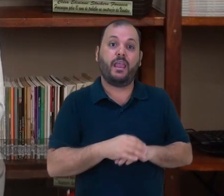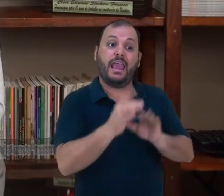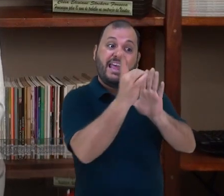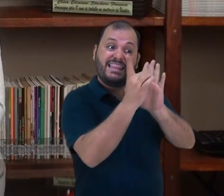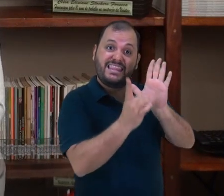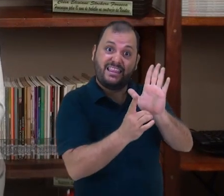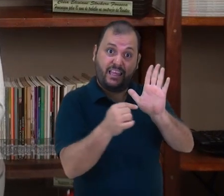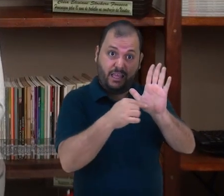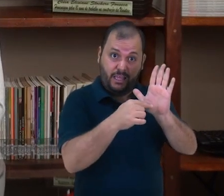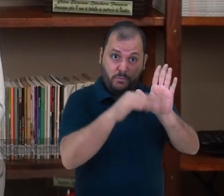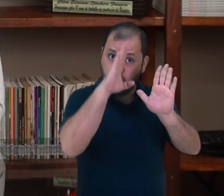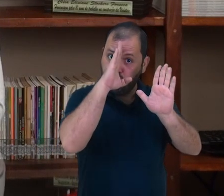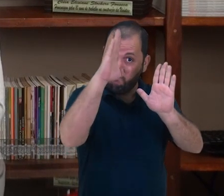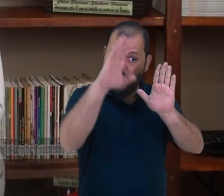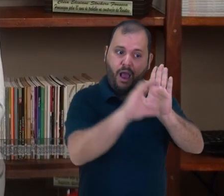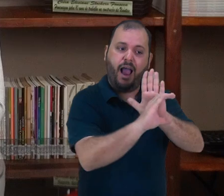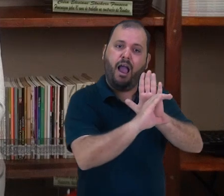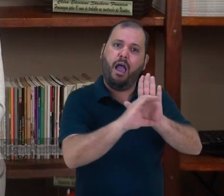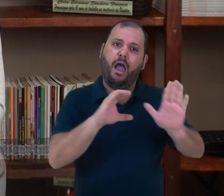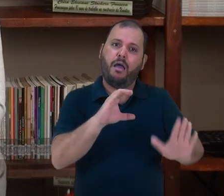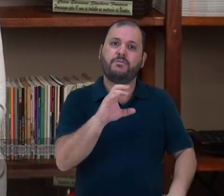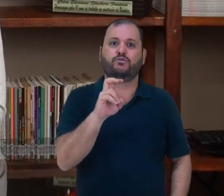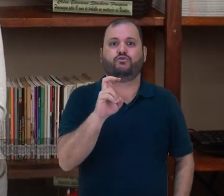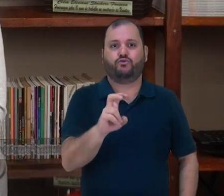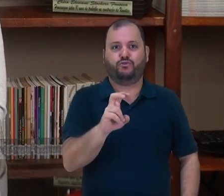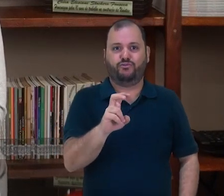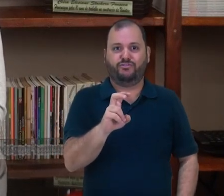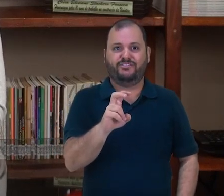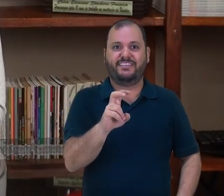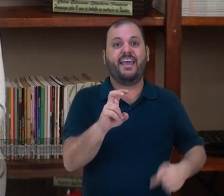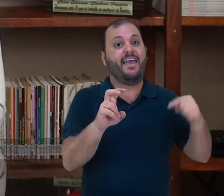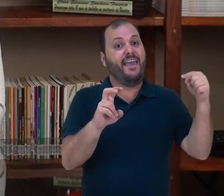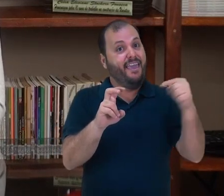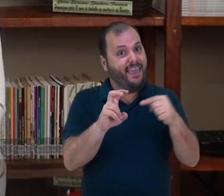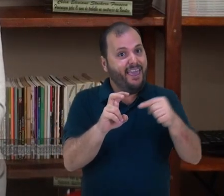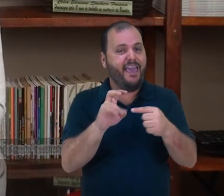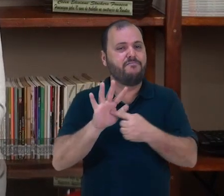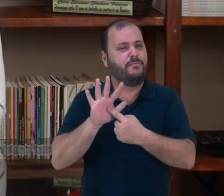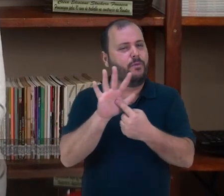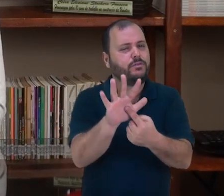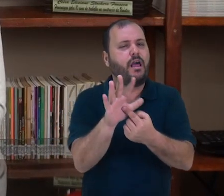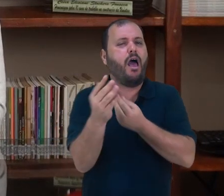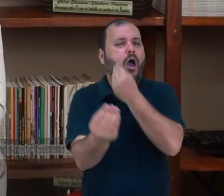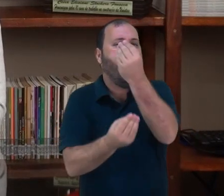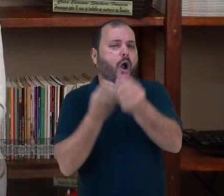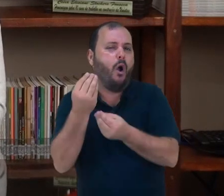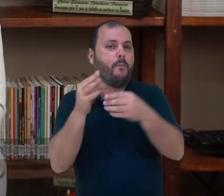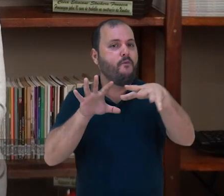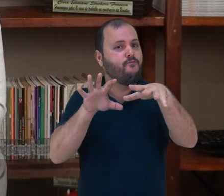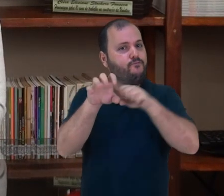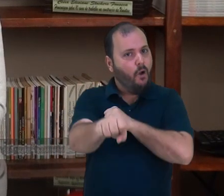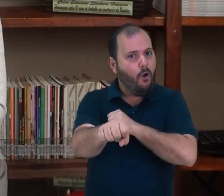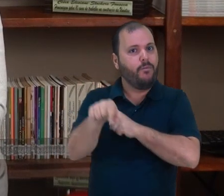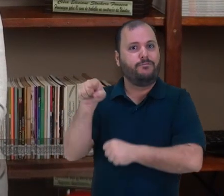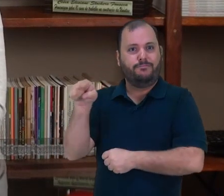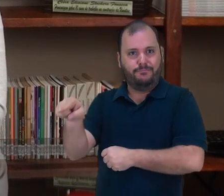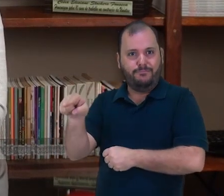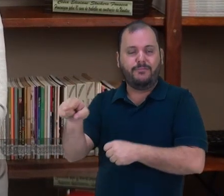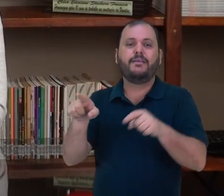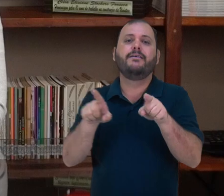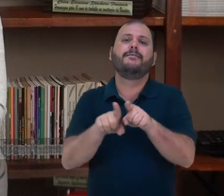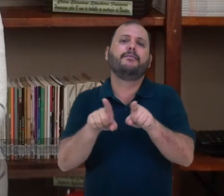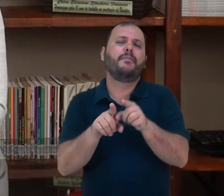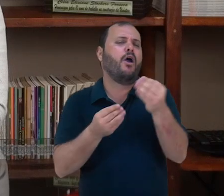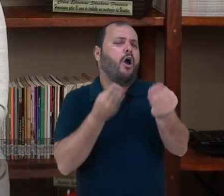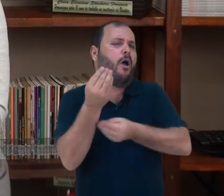é o capítulo 5, que trata da formação do tradutor-intérprete de Libras, língua portuguesa, e da